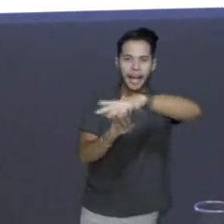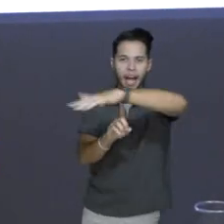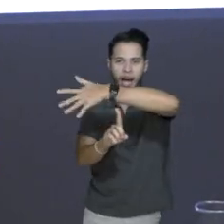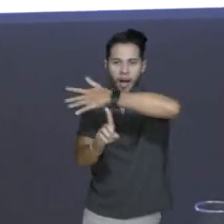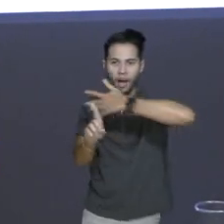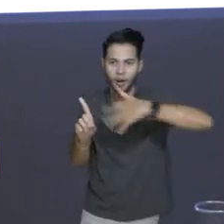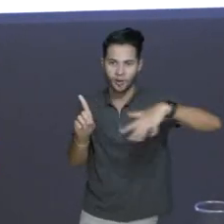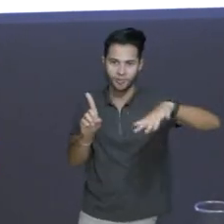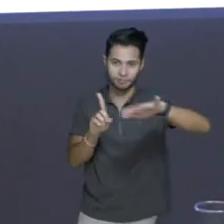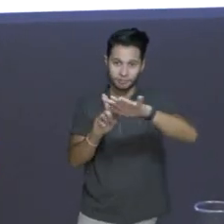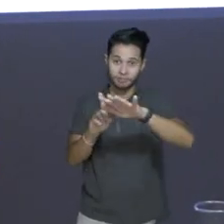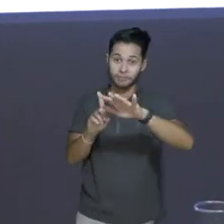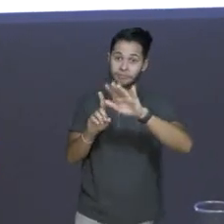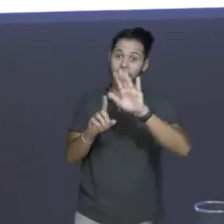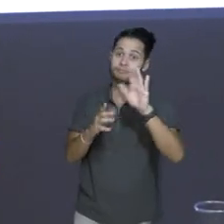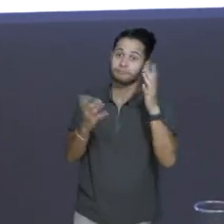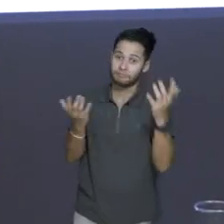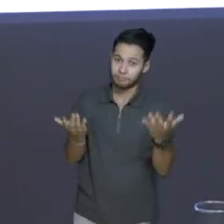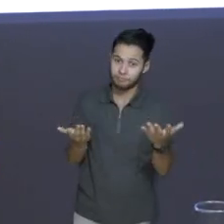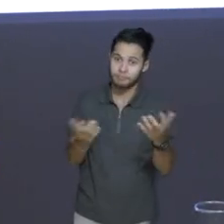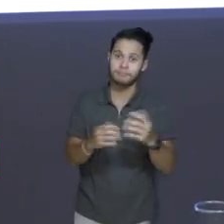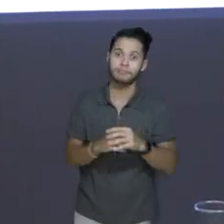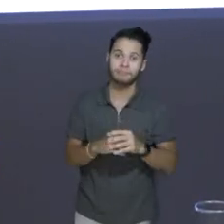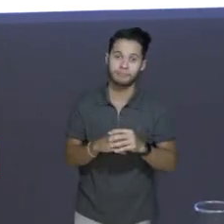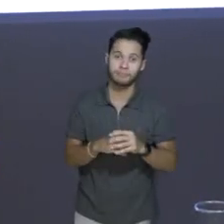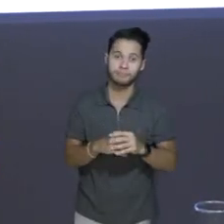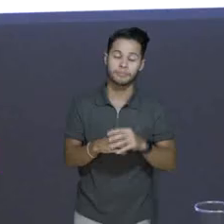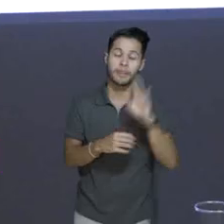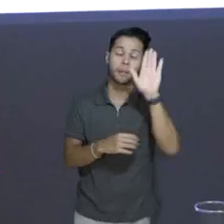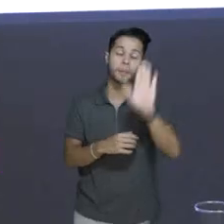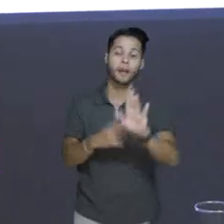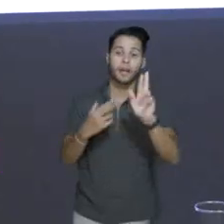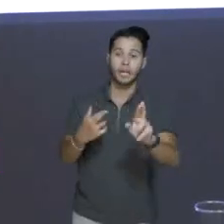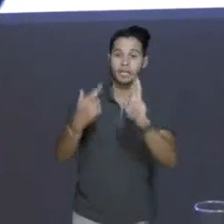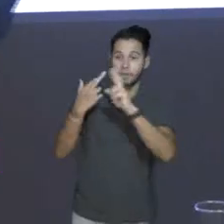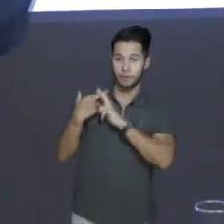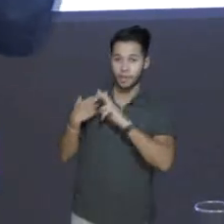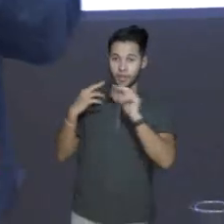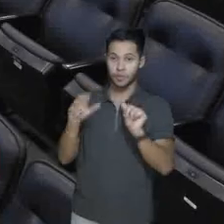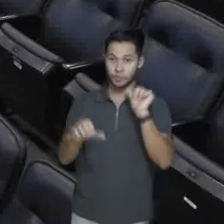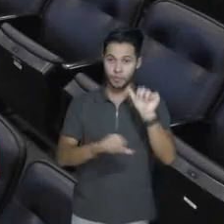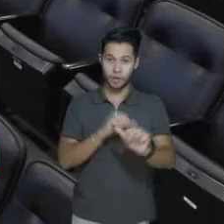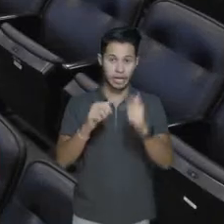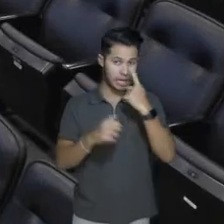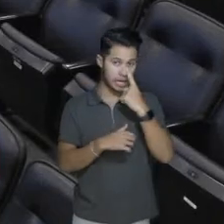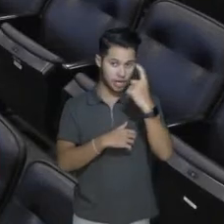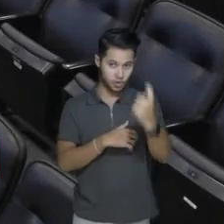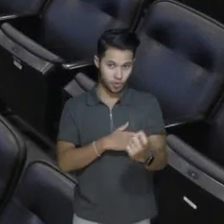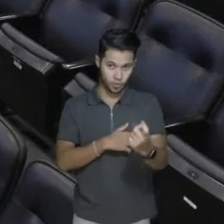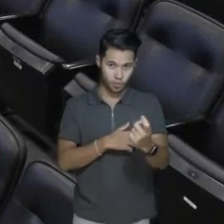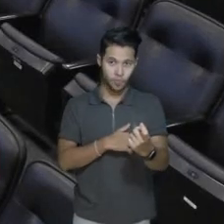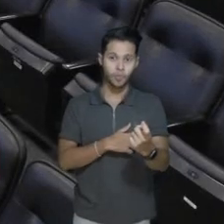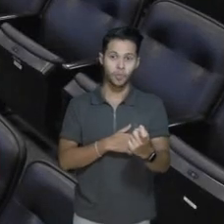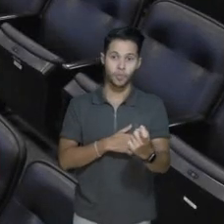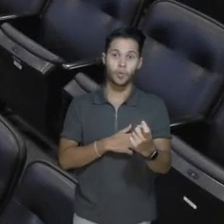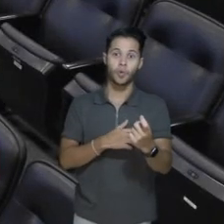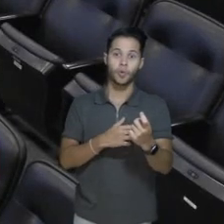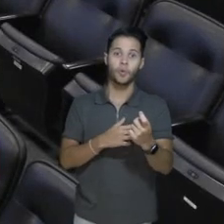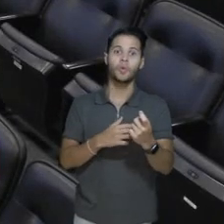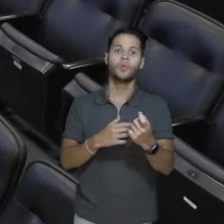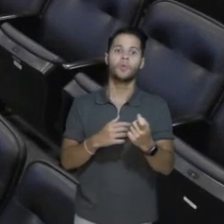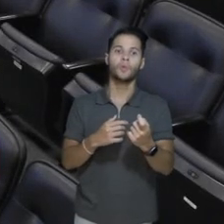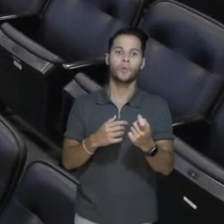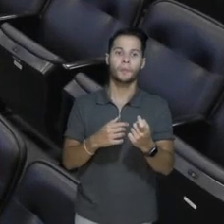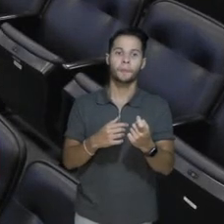lixo tóxico só que a responsabilidade de transformar esse lixo ou transformar essa atitude numa atitude